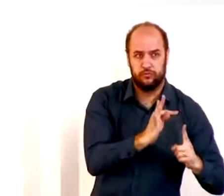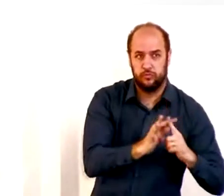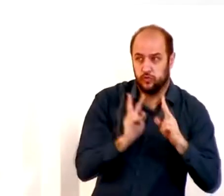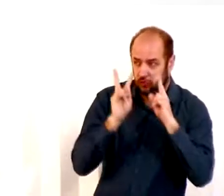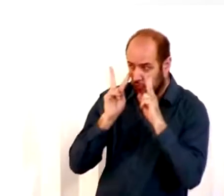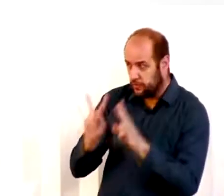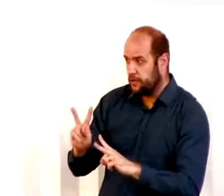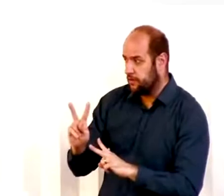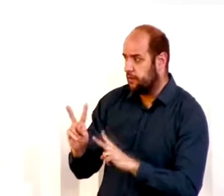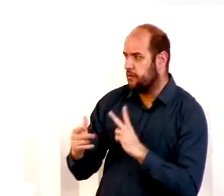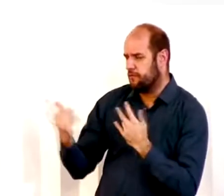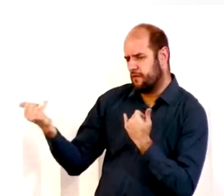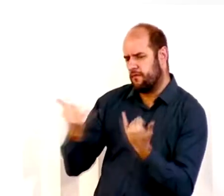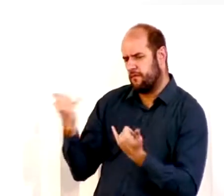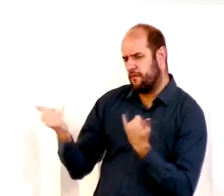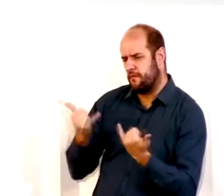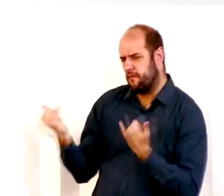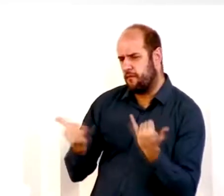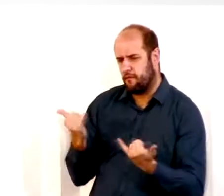pastor Paulo,